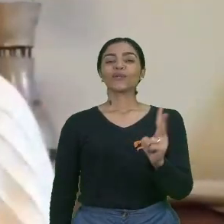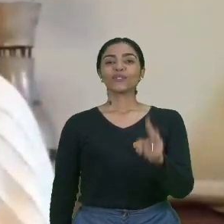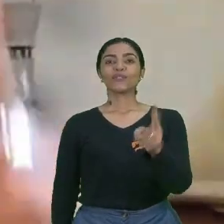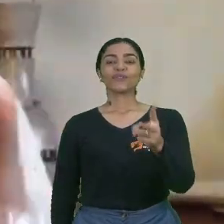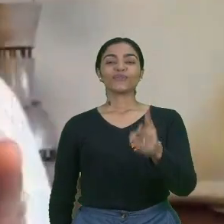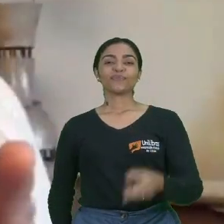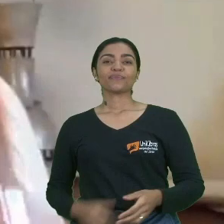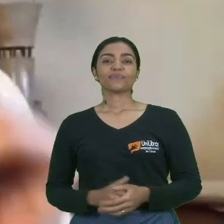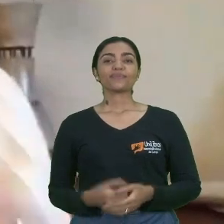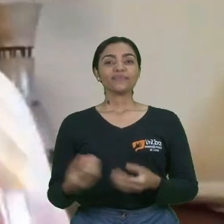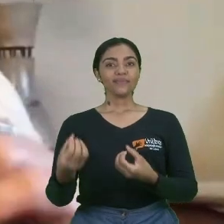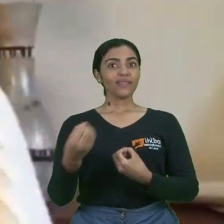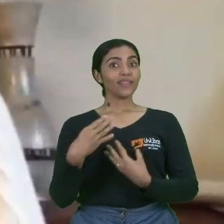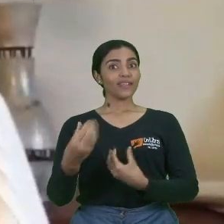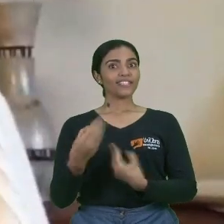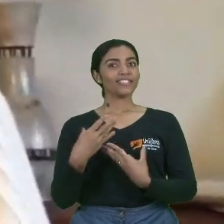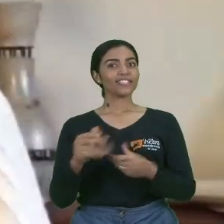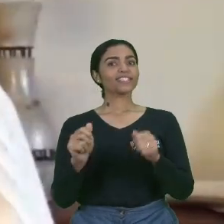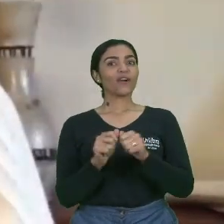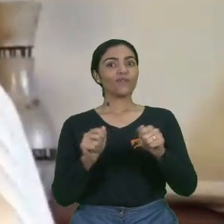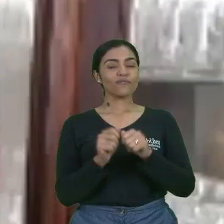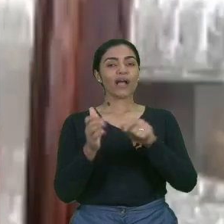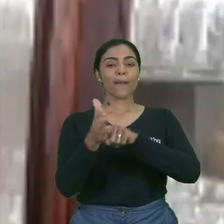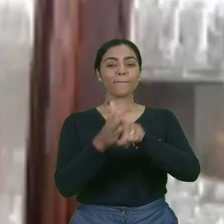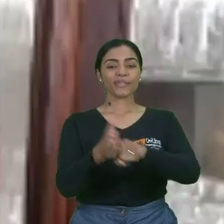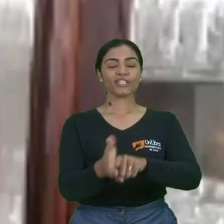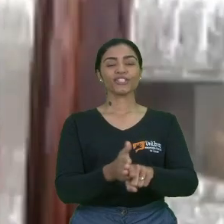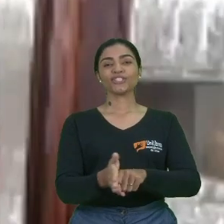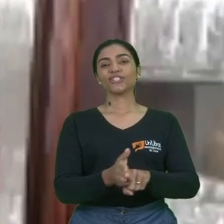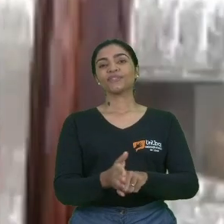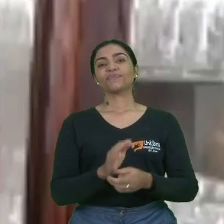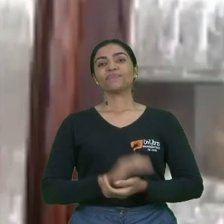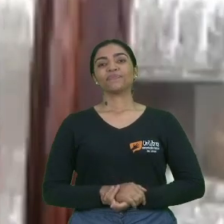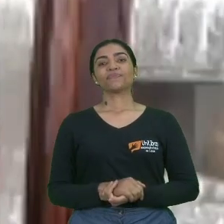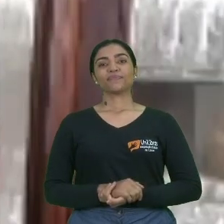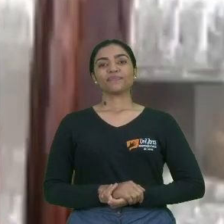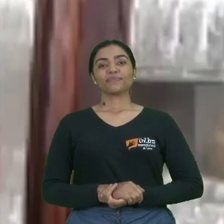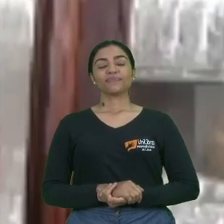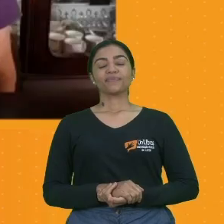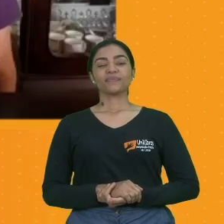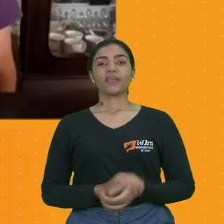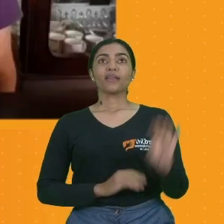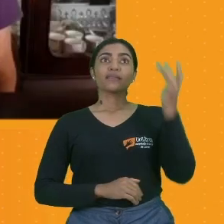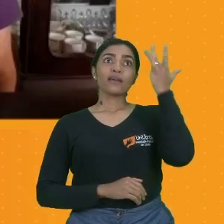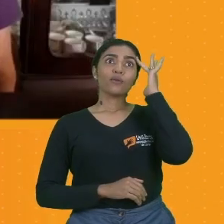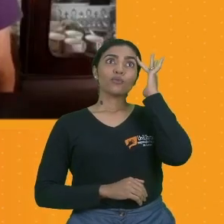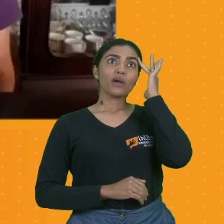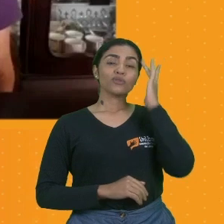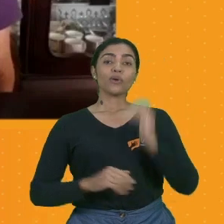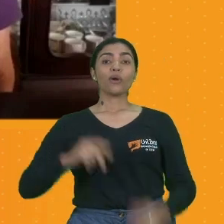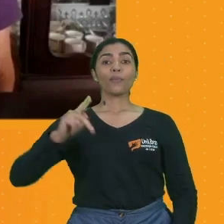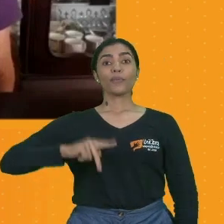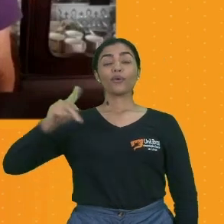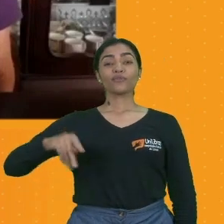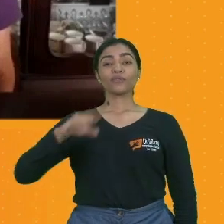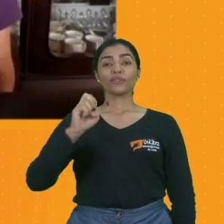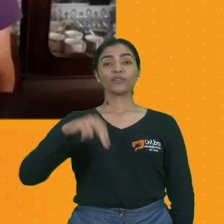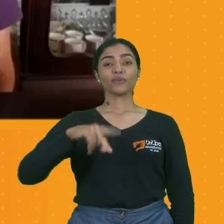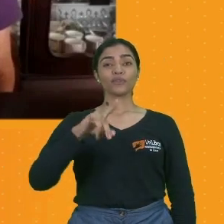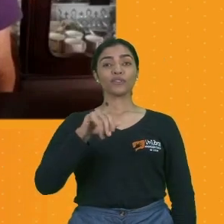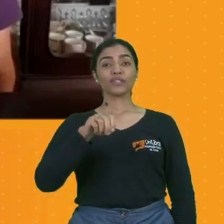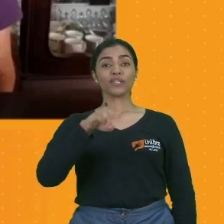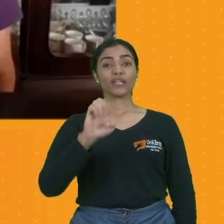continuam ensinando a fazer pesquisa para nós mas eu acho que assim os professores do in Deep